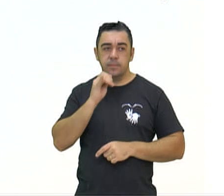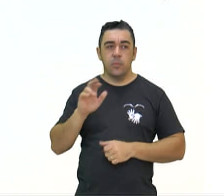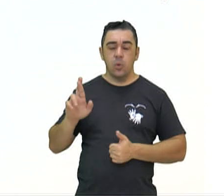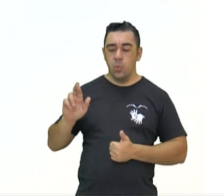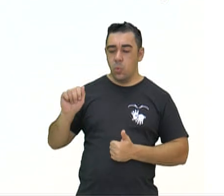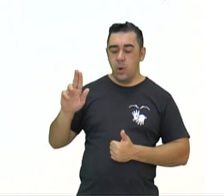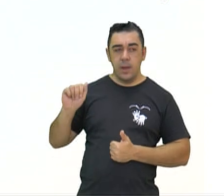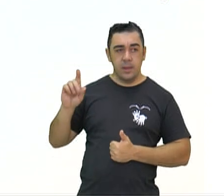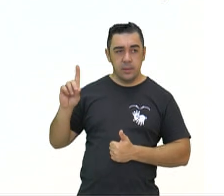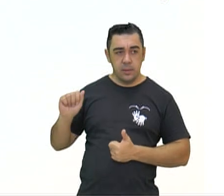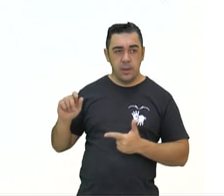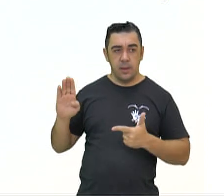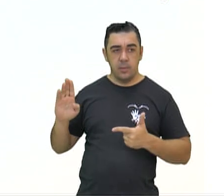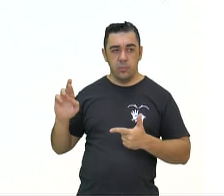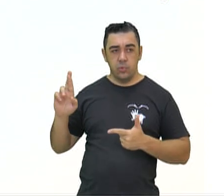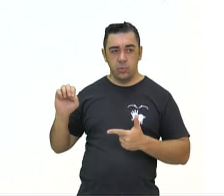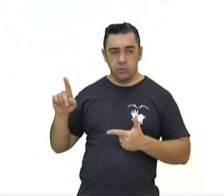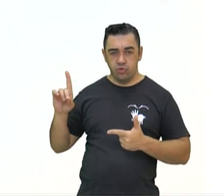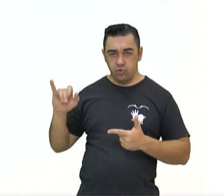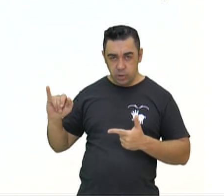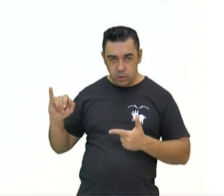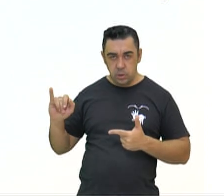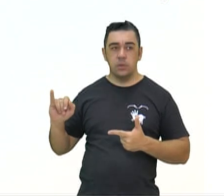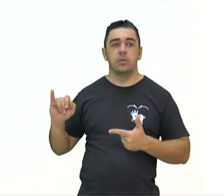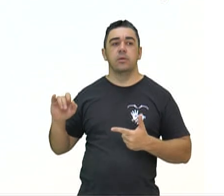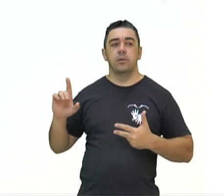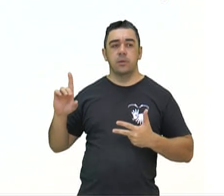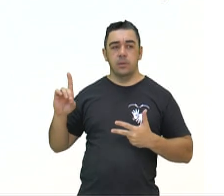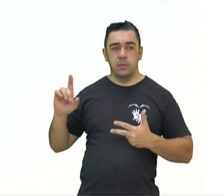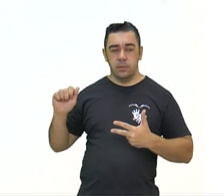Ruanda, Burundi, o Burundi, já vi várias